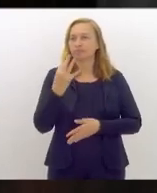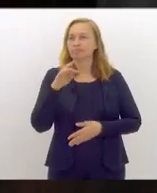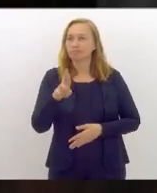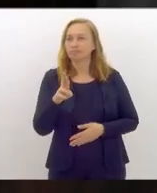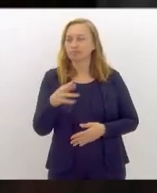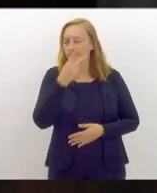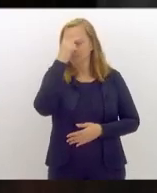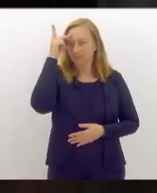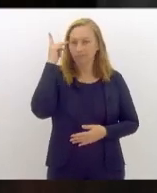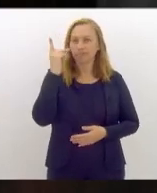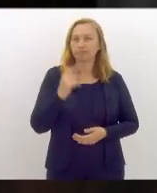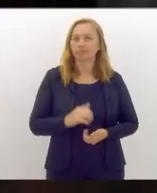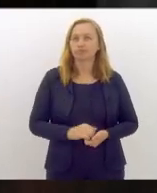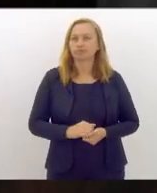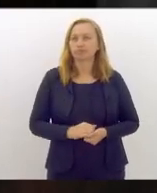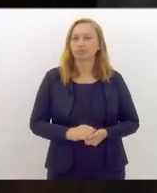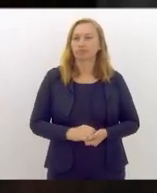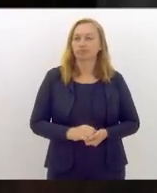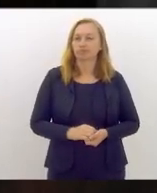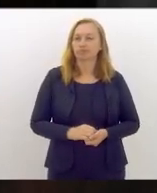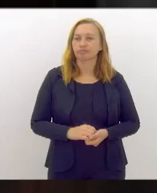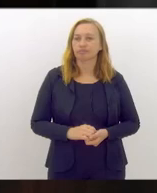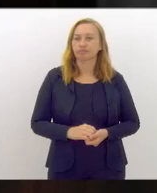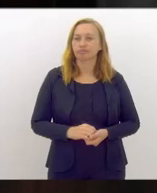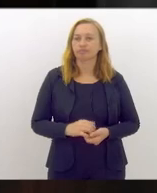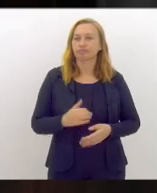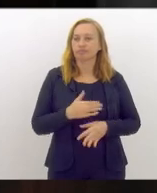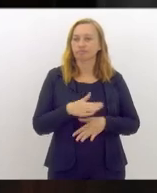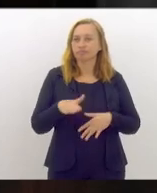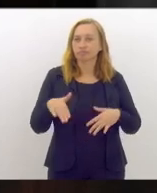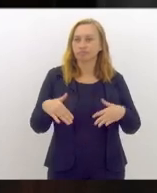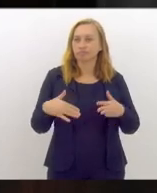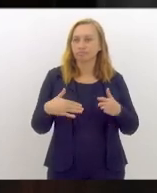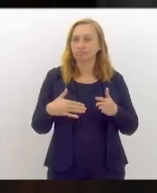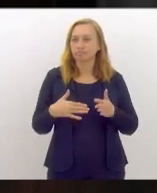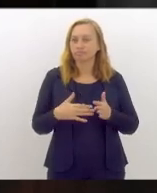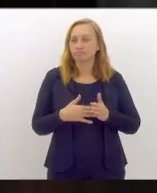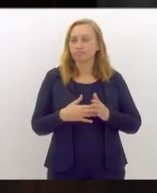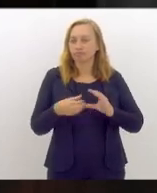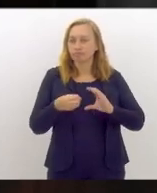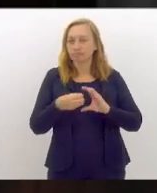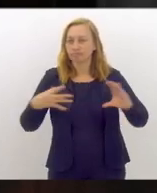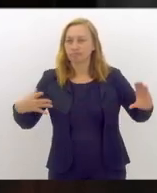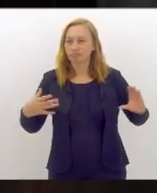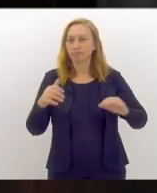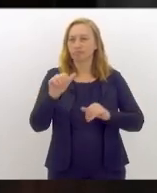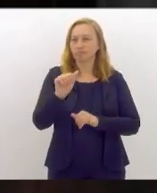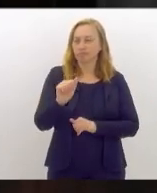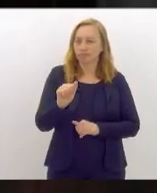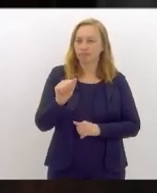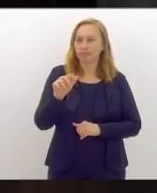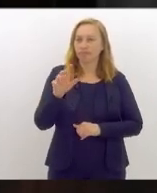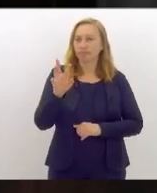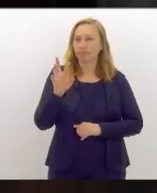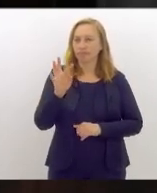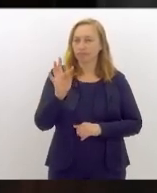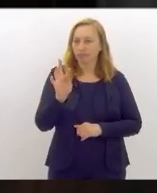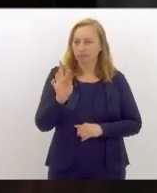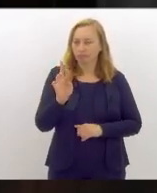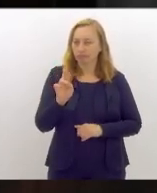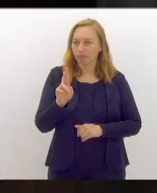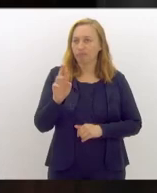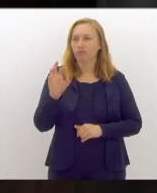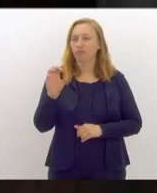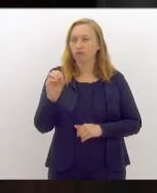uma pessoa assim que tem todo o DNA do afroreco acho que assim não desmerecendo os outros